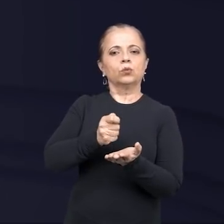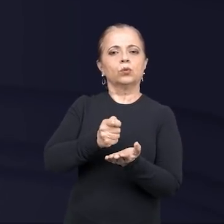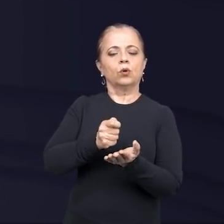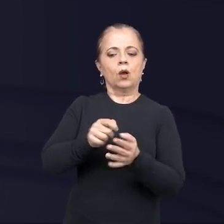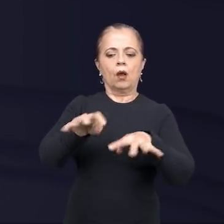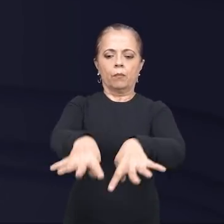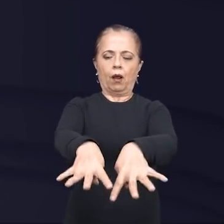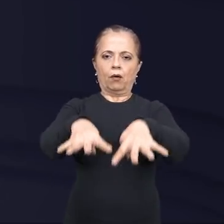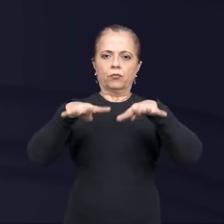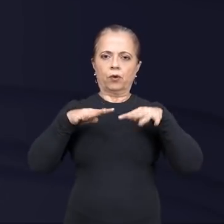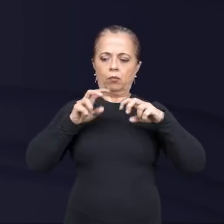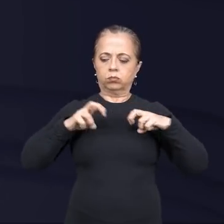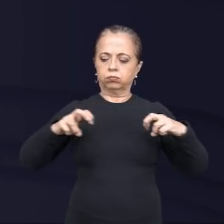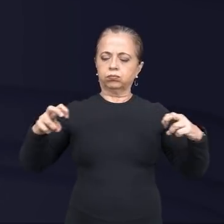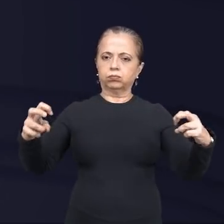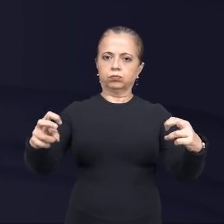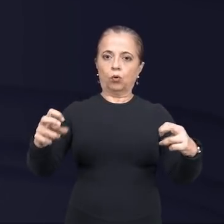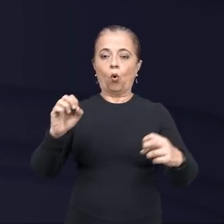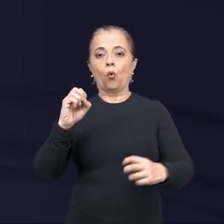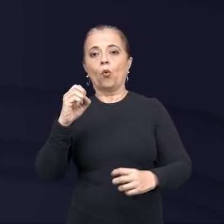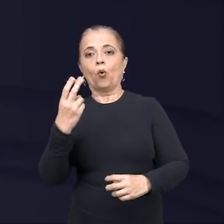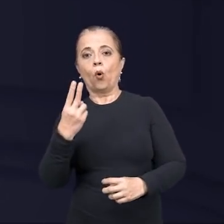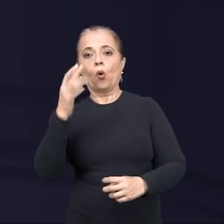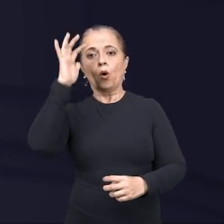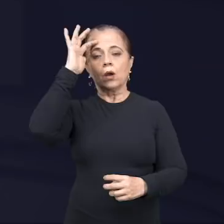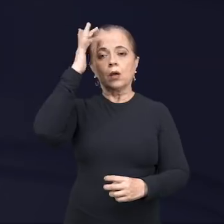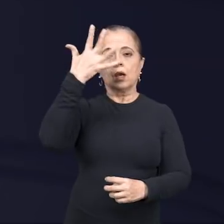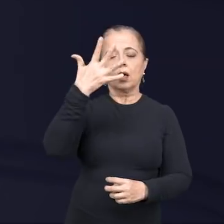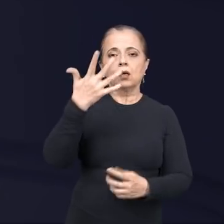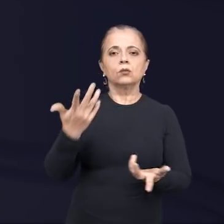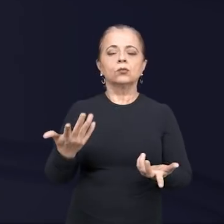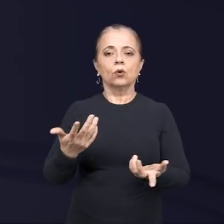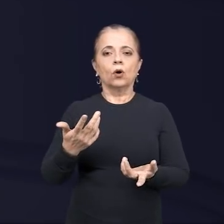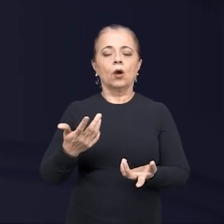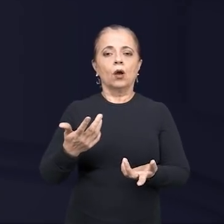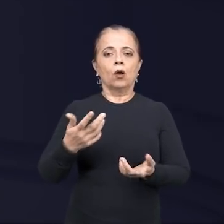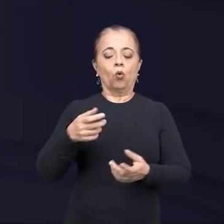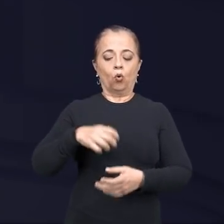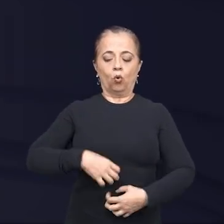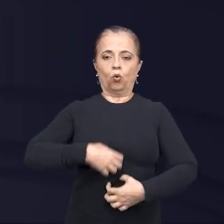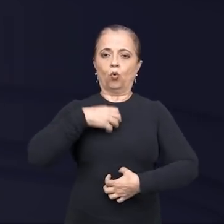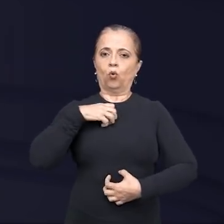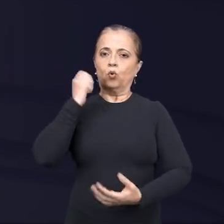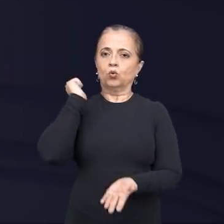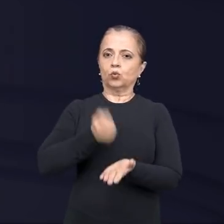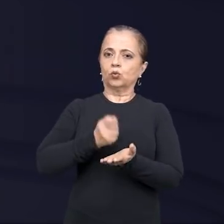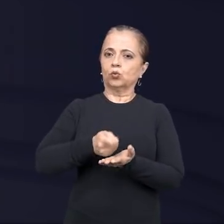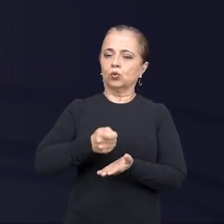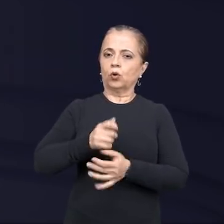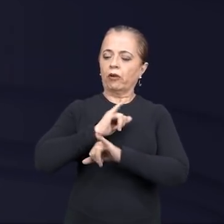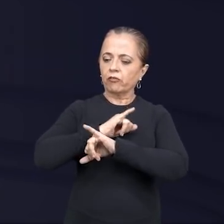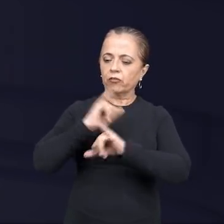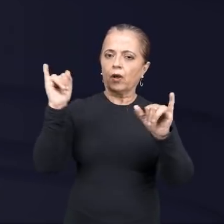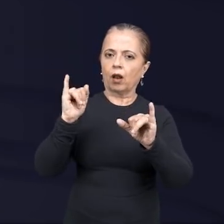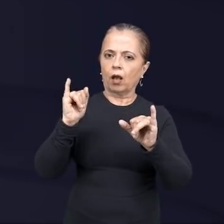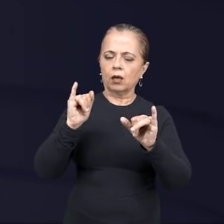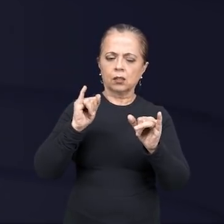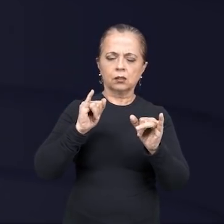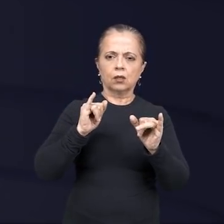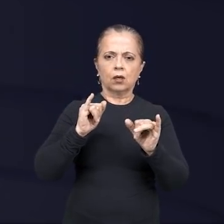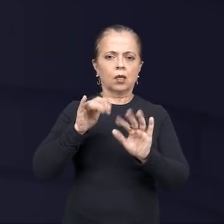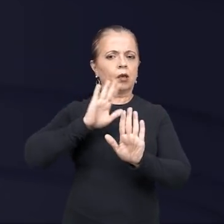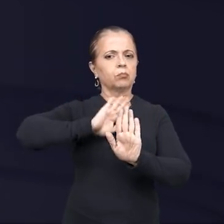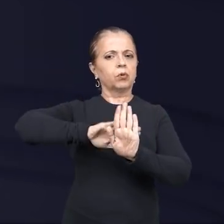julgamento em plenário do júri, ou uma decisão de impronúncia, entendendo o magistrado insuficientes as